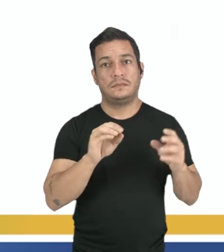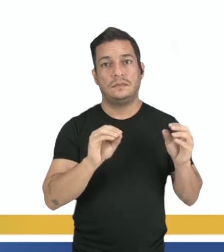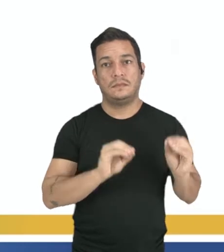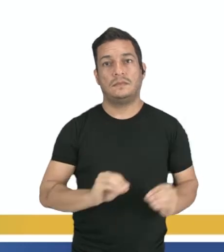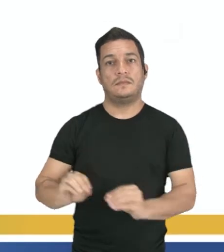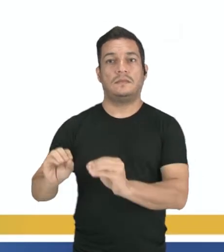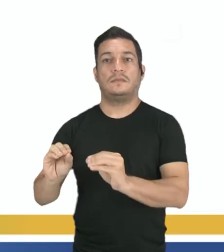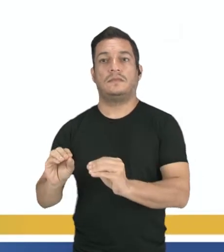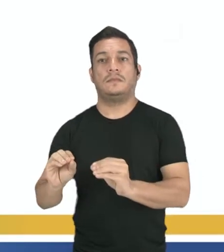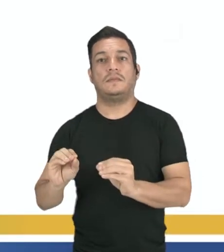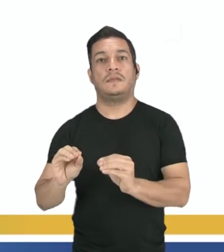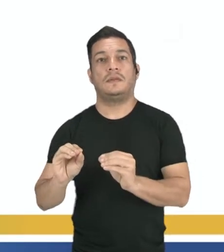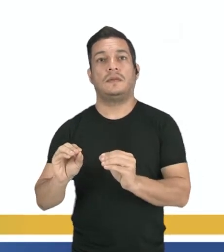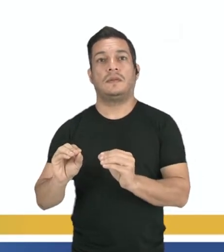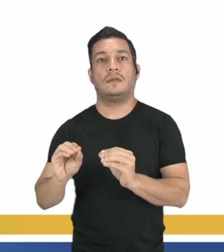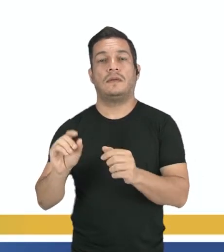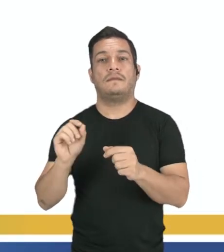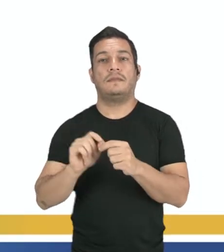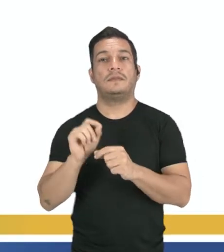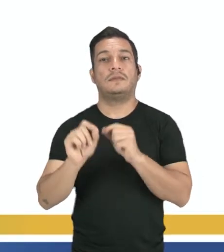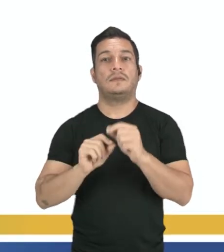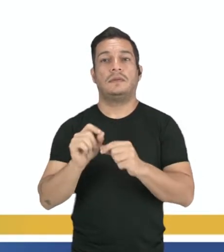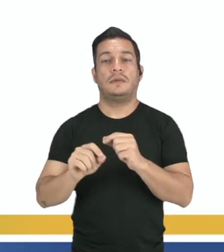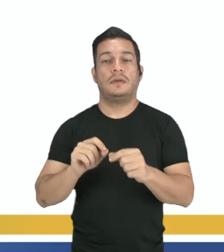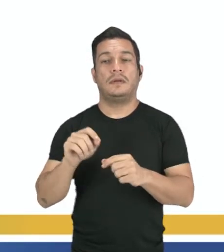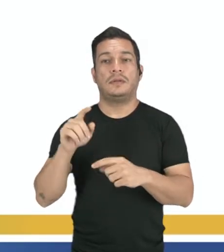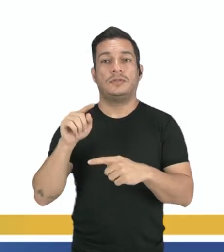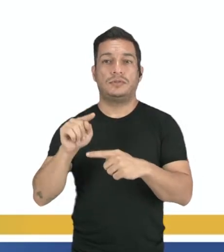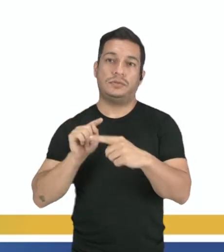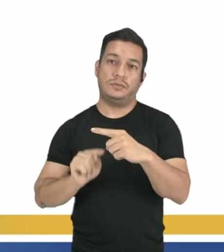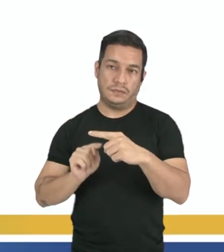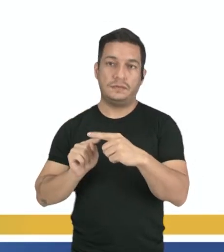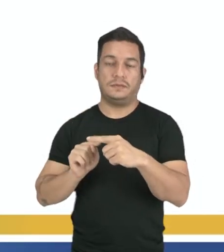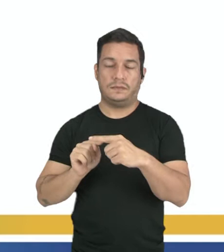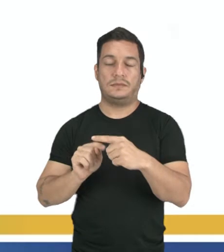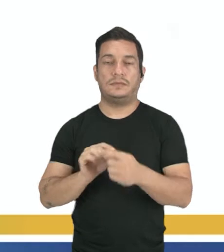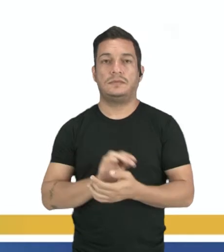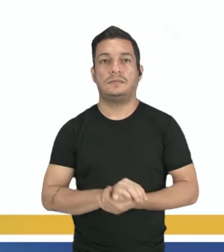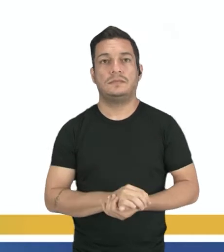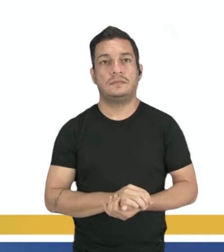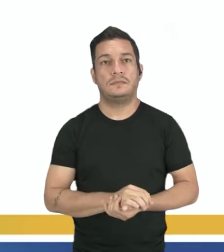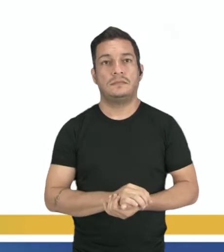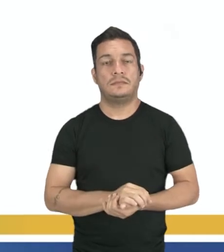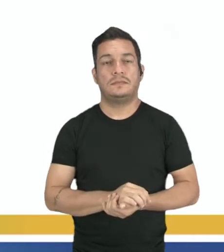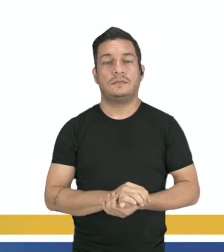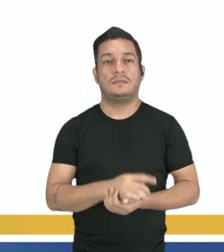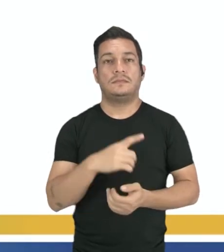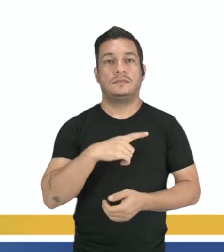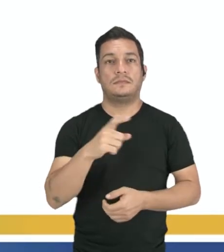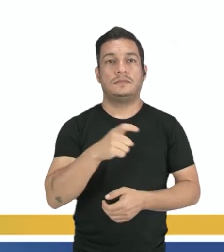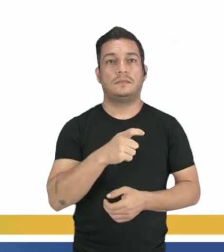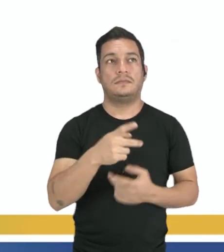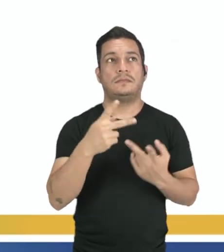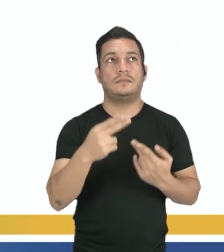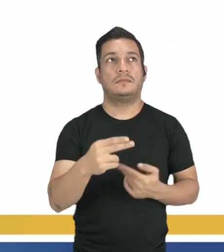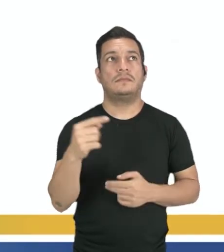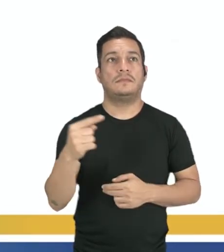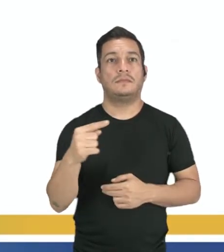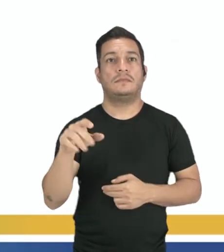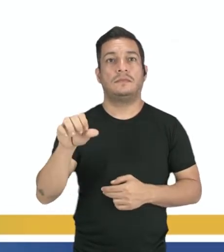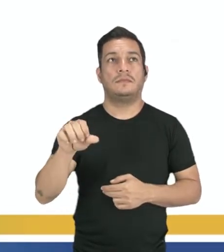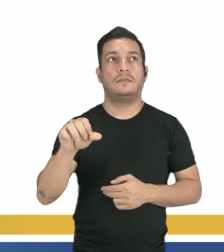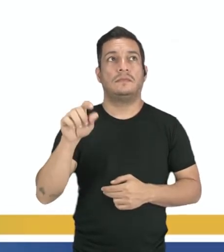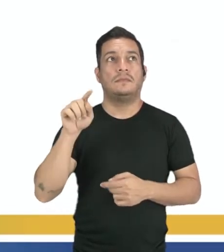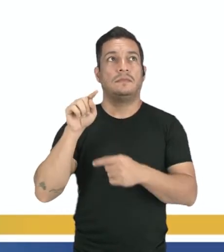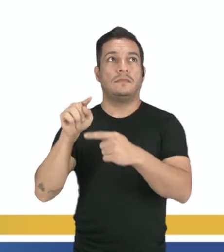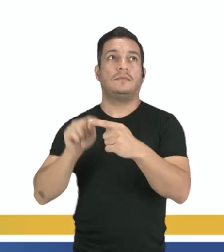passar para o outro lado com a operação inversa, então ele vai passar dividindo. Então, nós temos x igual a menos